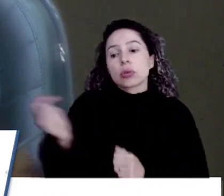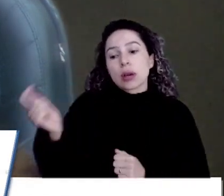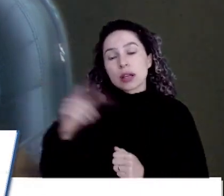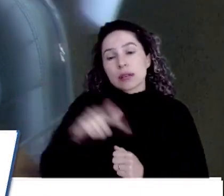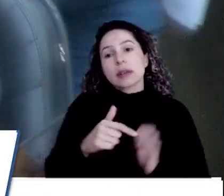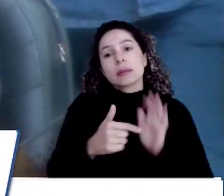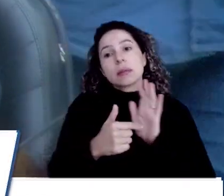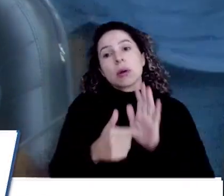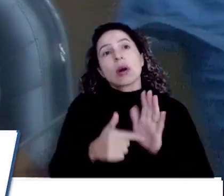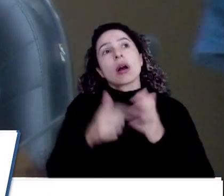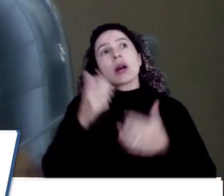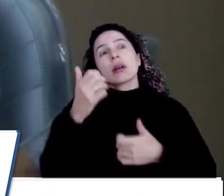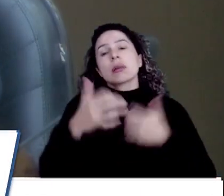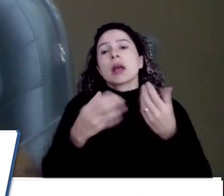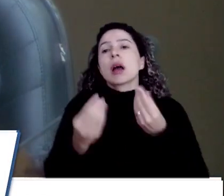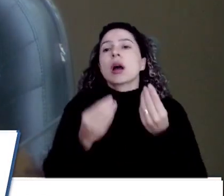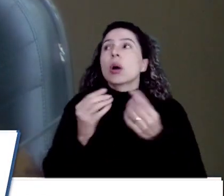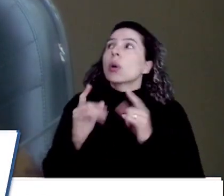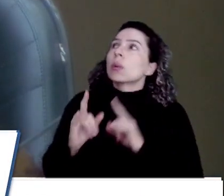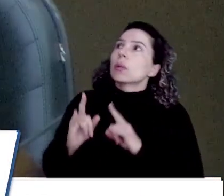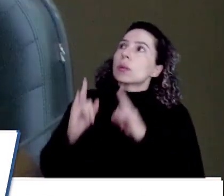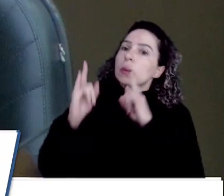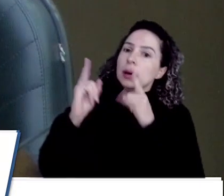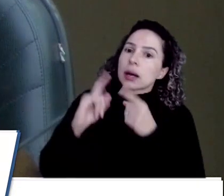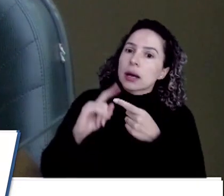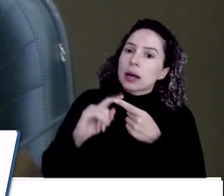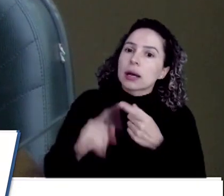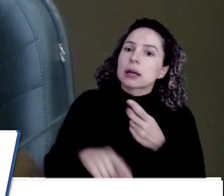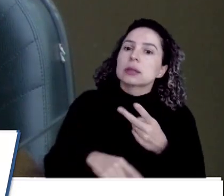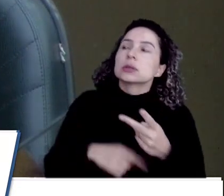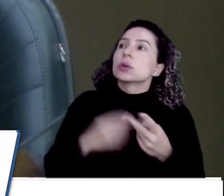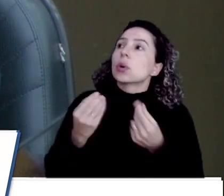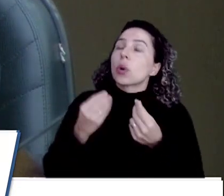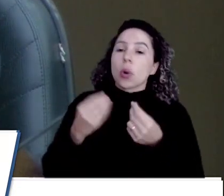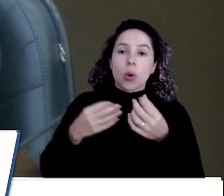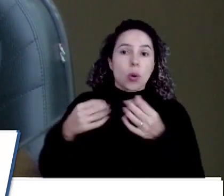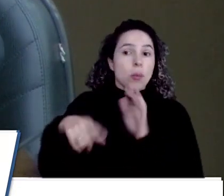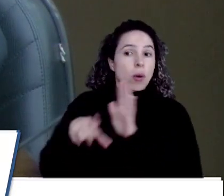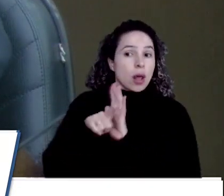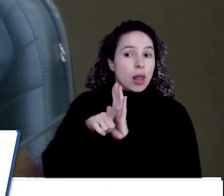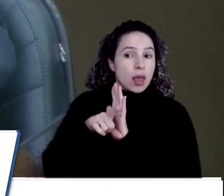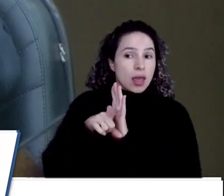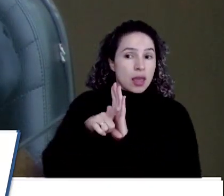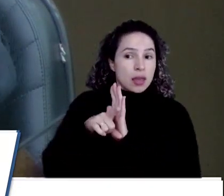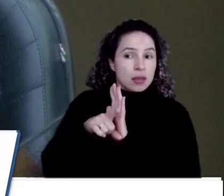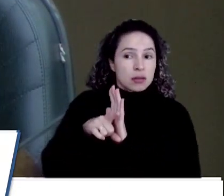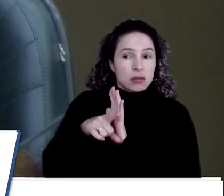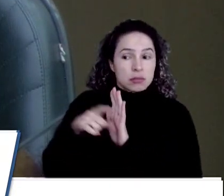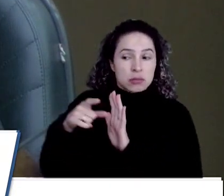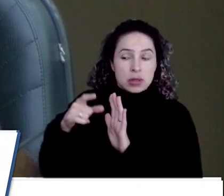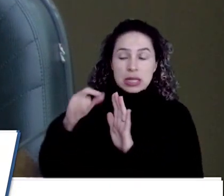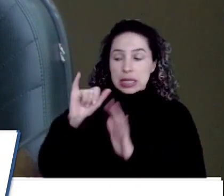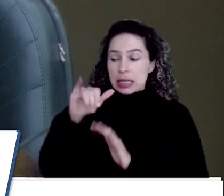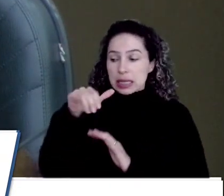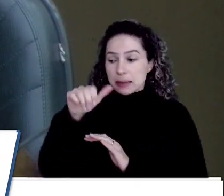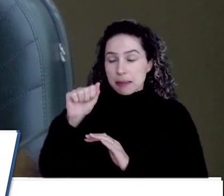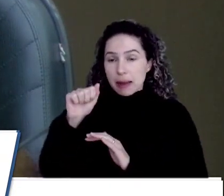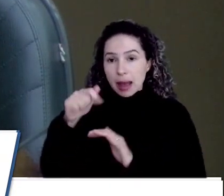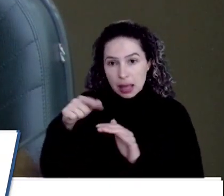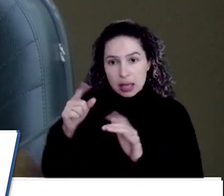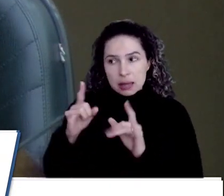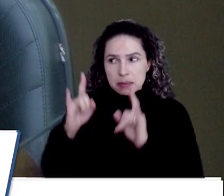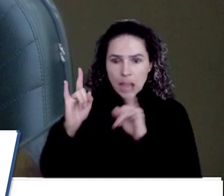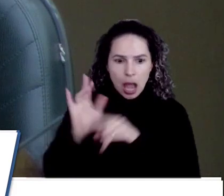está a situação do prédio, como que está a situação jurídica, como que está a situação do IMA, como que ele pode prestar